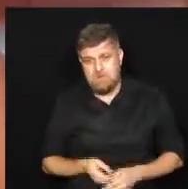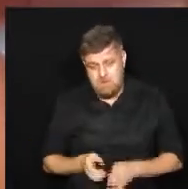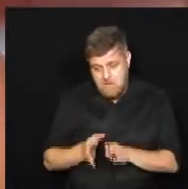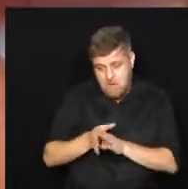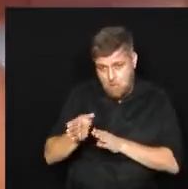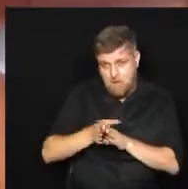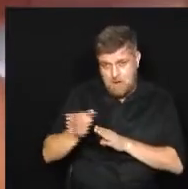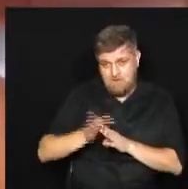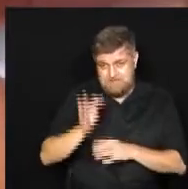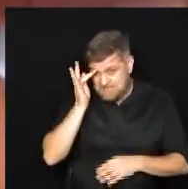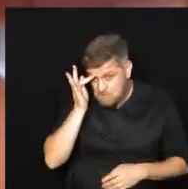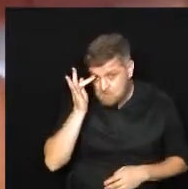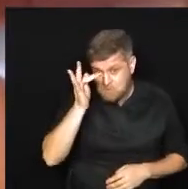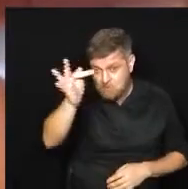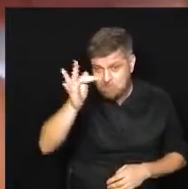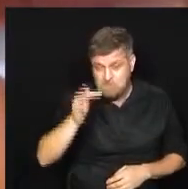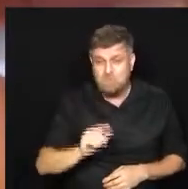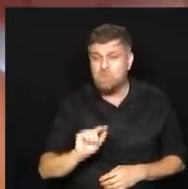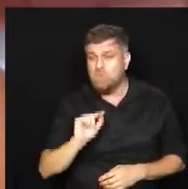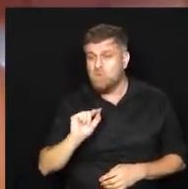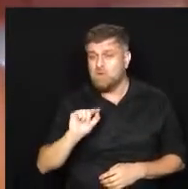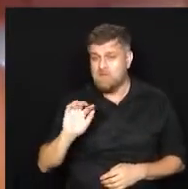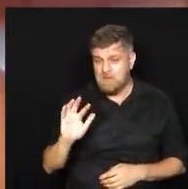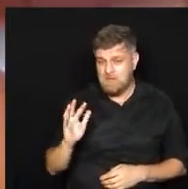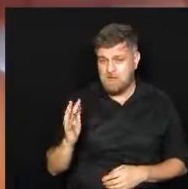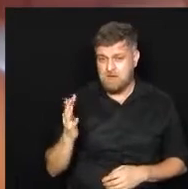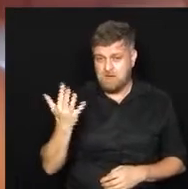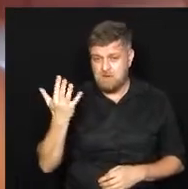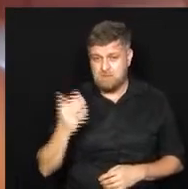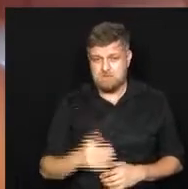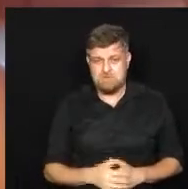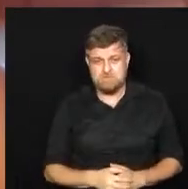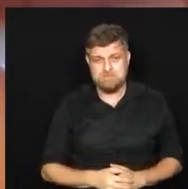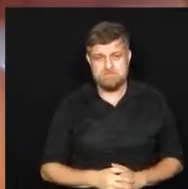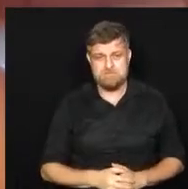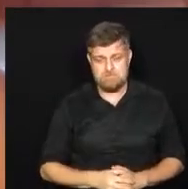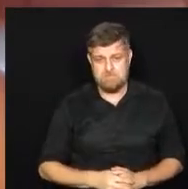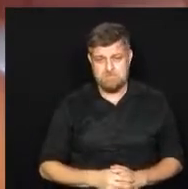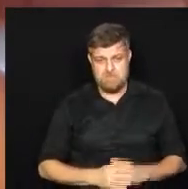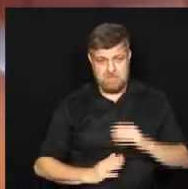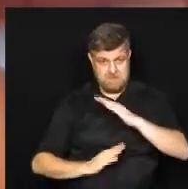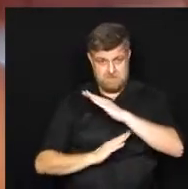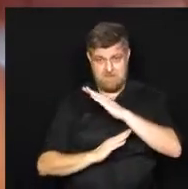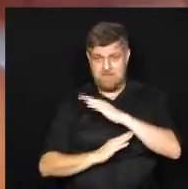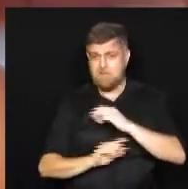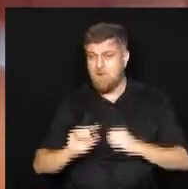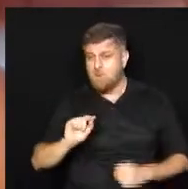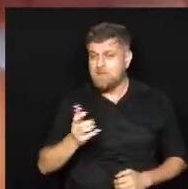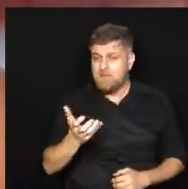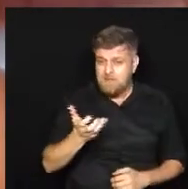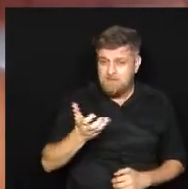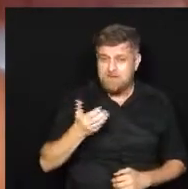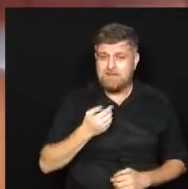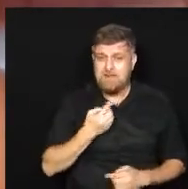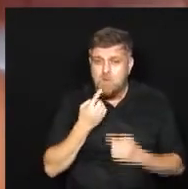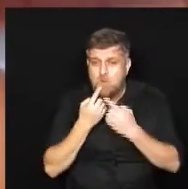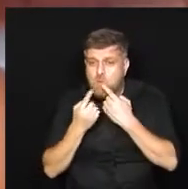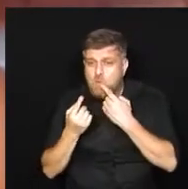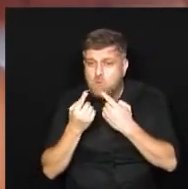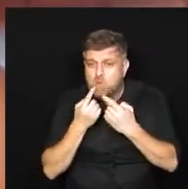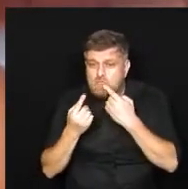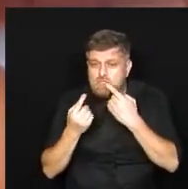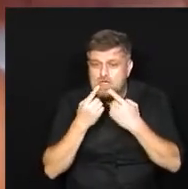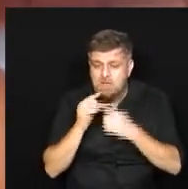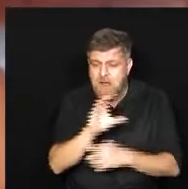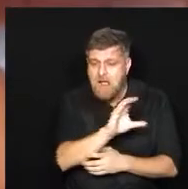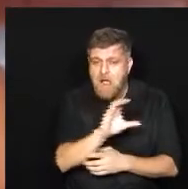para o futuro, né? Com uma das indicações do futuro aqui da Câmara, é estabelecer um diálogo com a